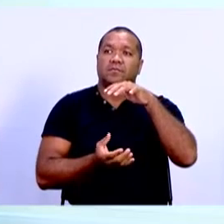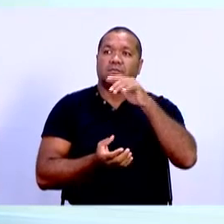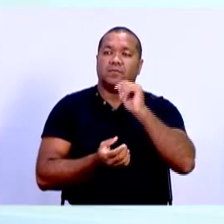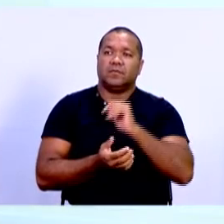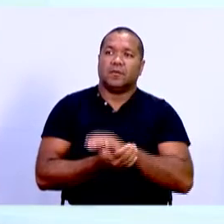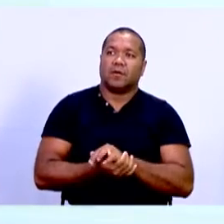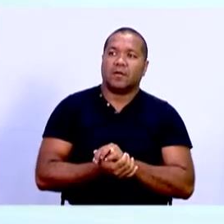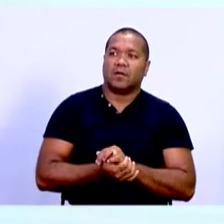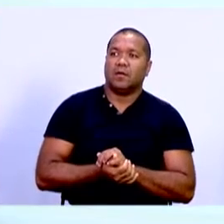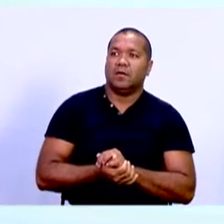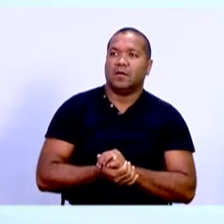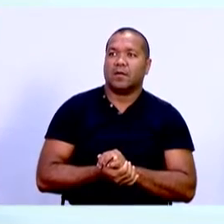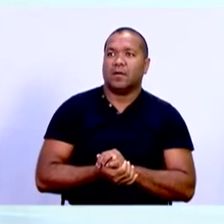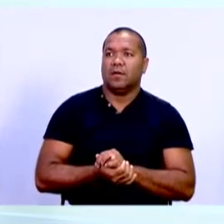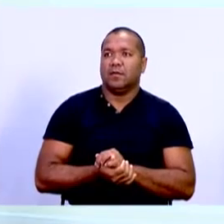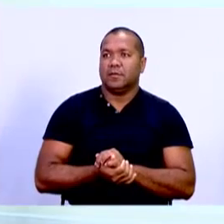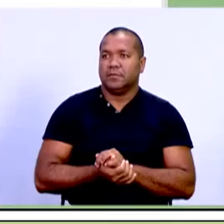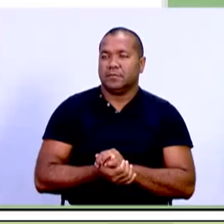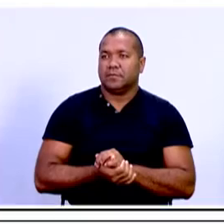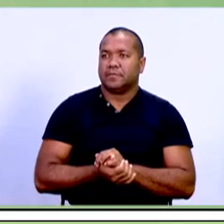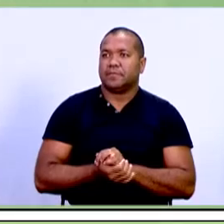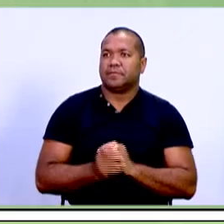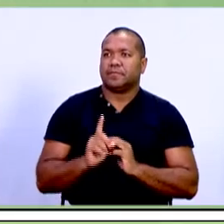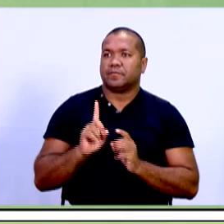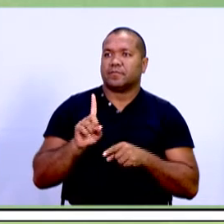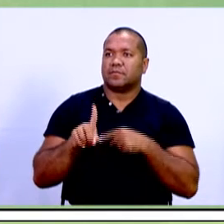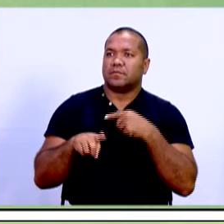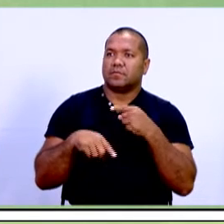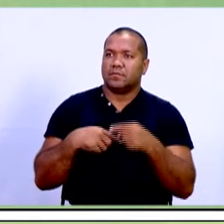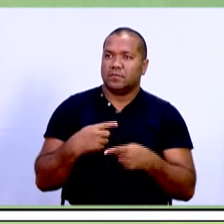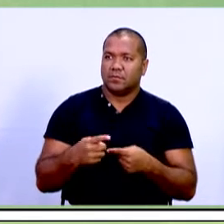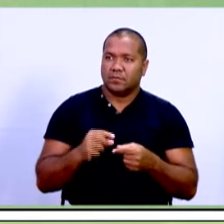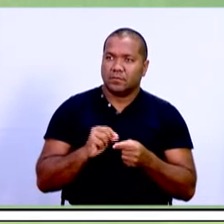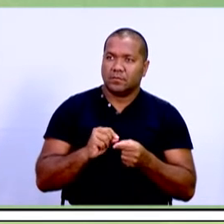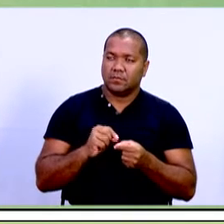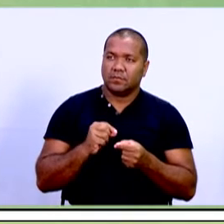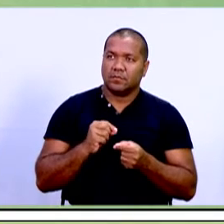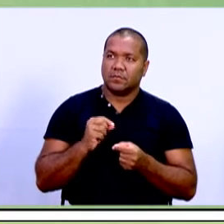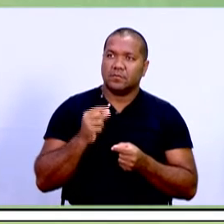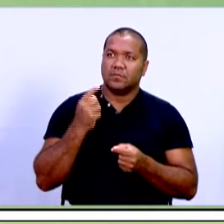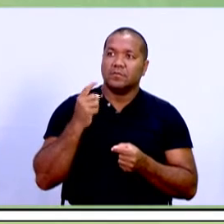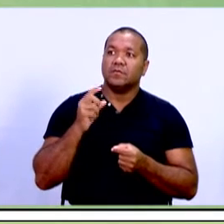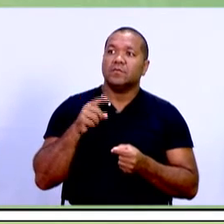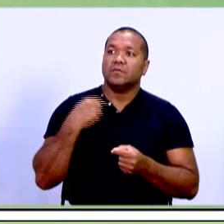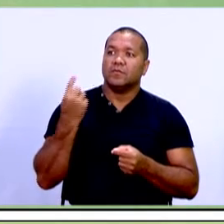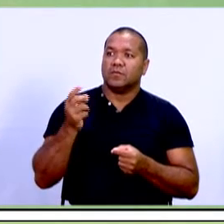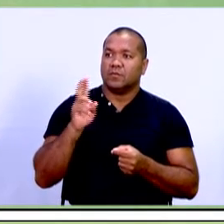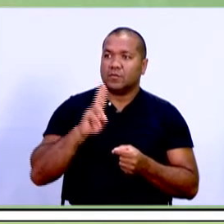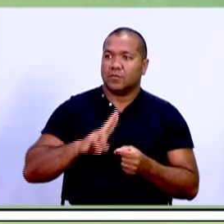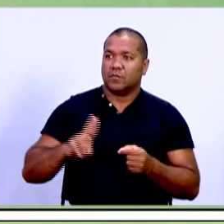Warehouse. Depois que fizemos isso, nós disponibilizamos o BI Server, que